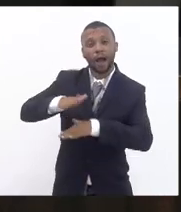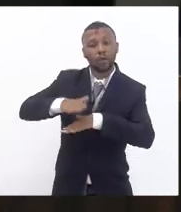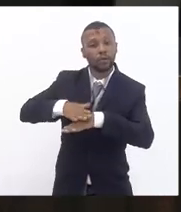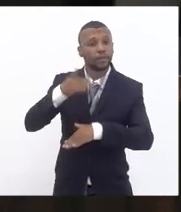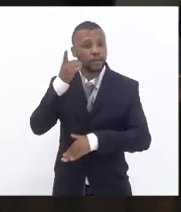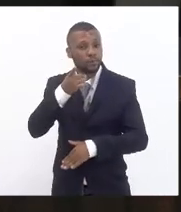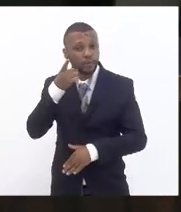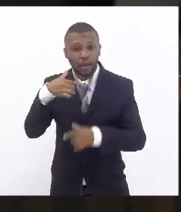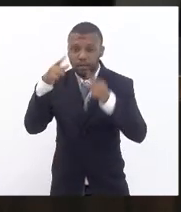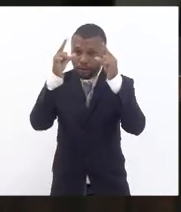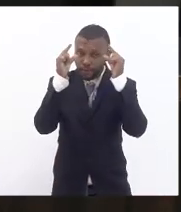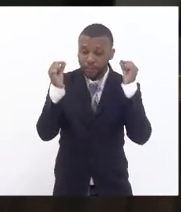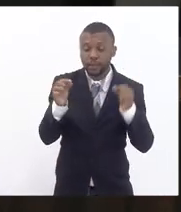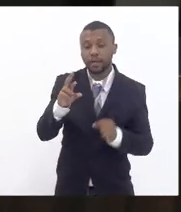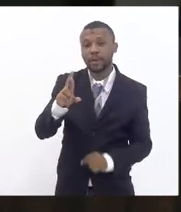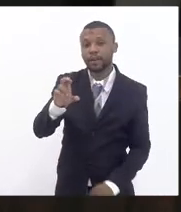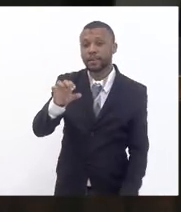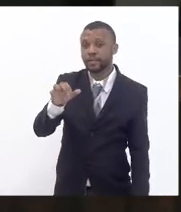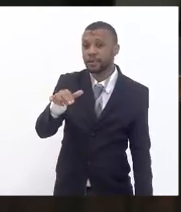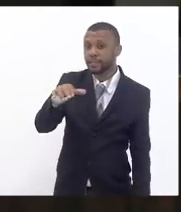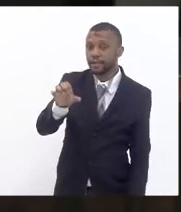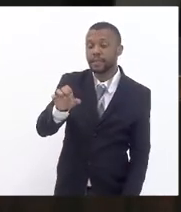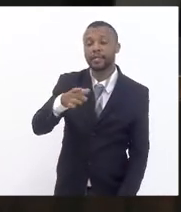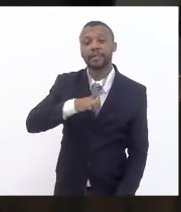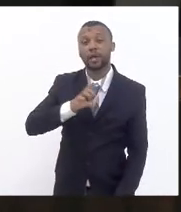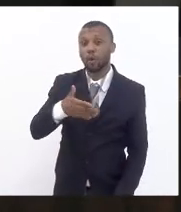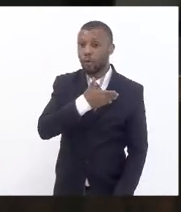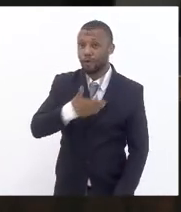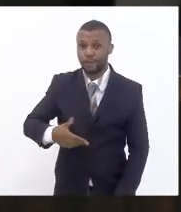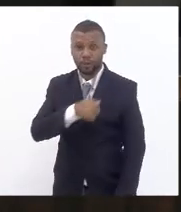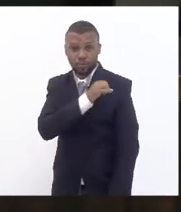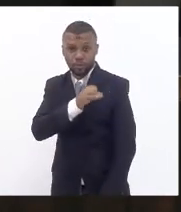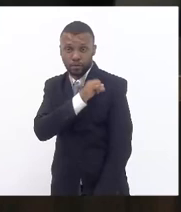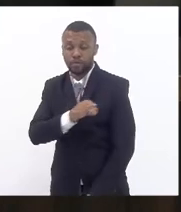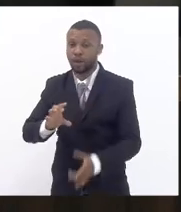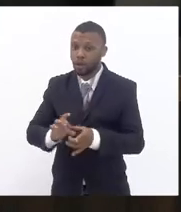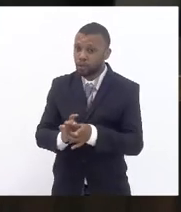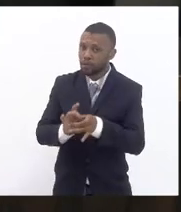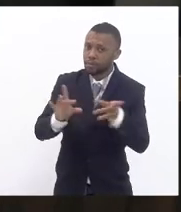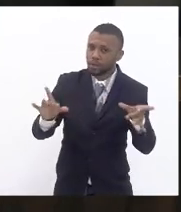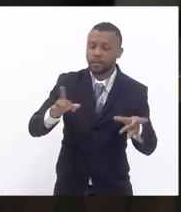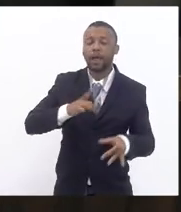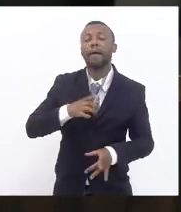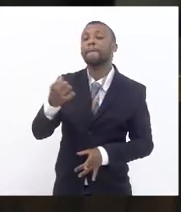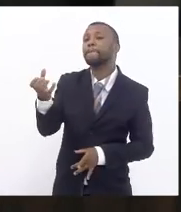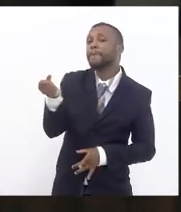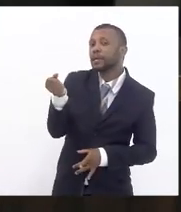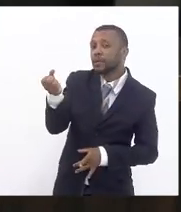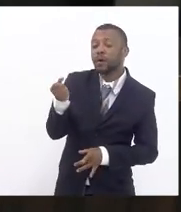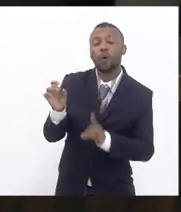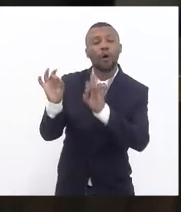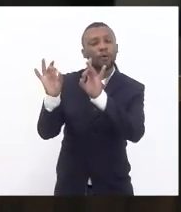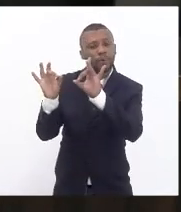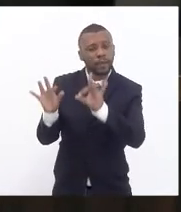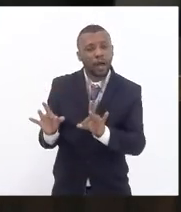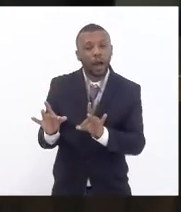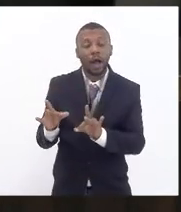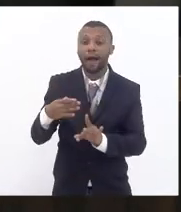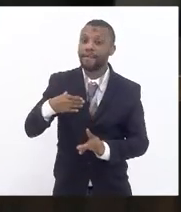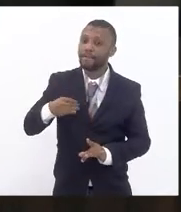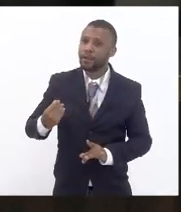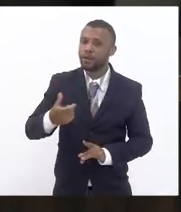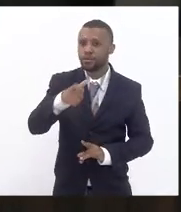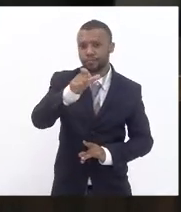Rejane, que fica o Poder Executivo autorizado a conceder pensão especial aos filhos de pessoas atingidas